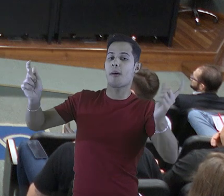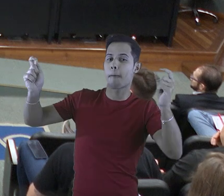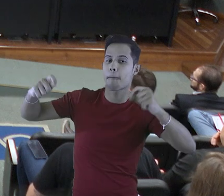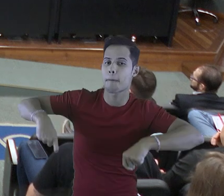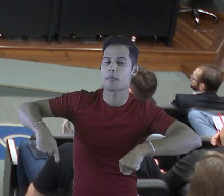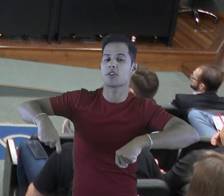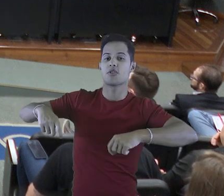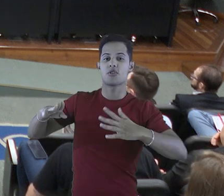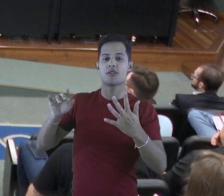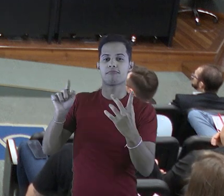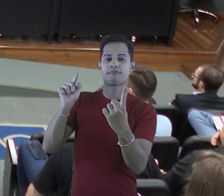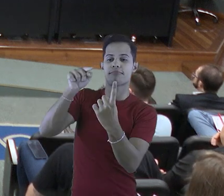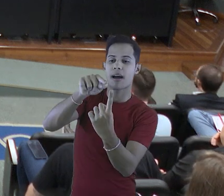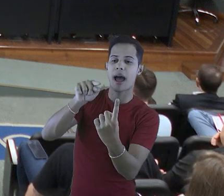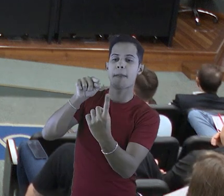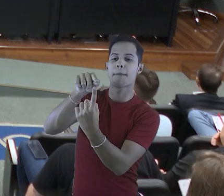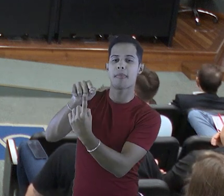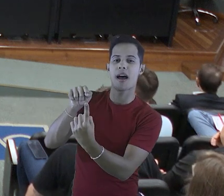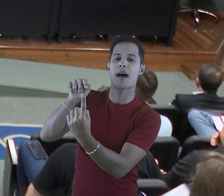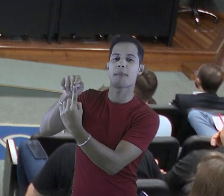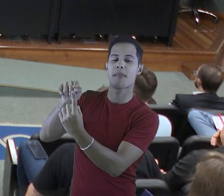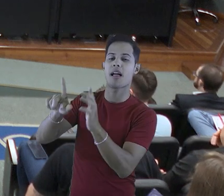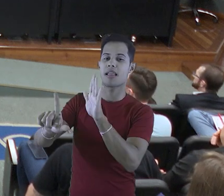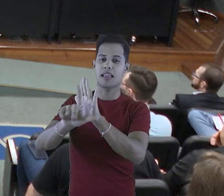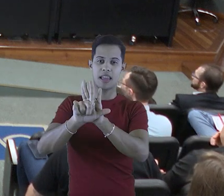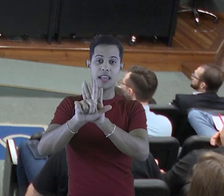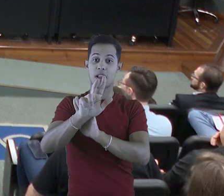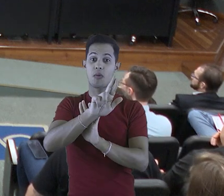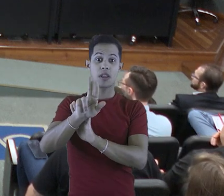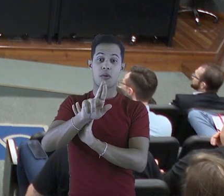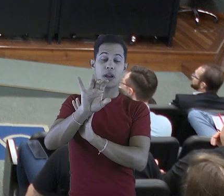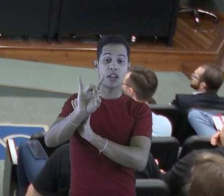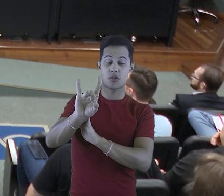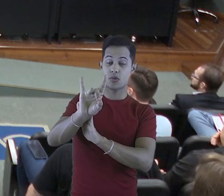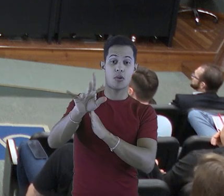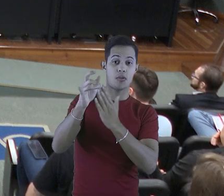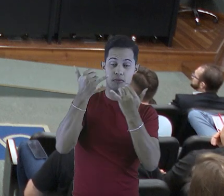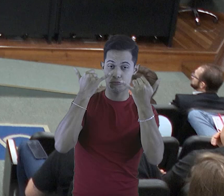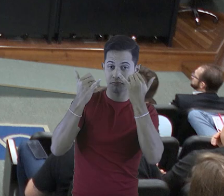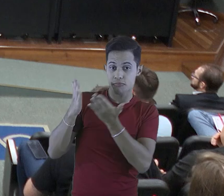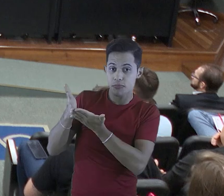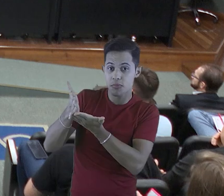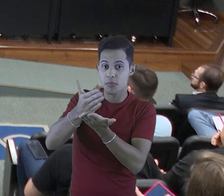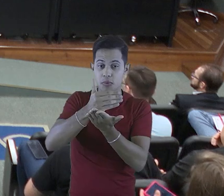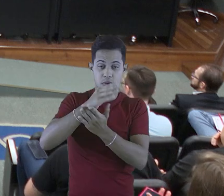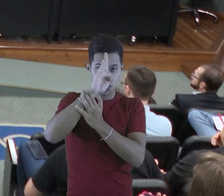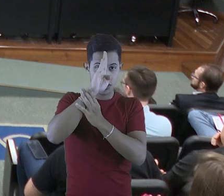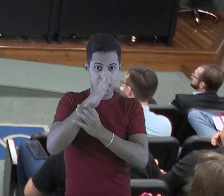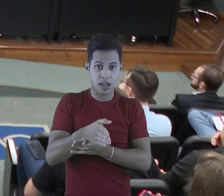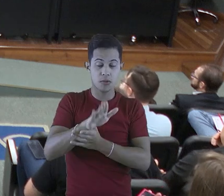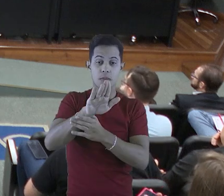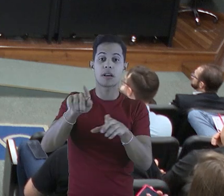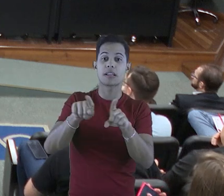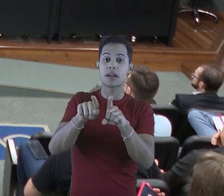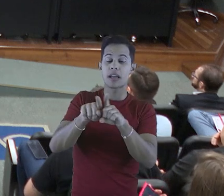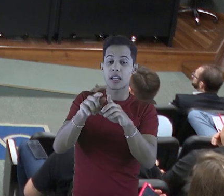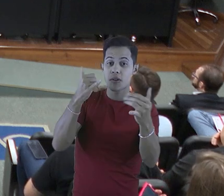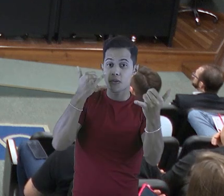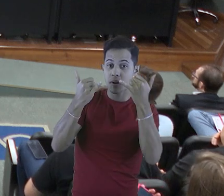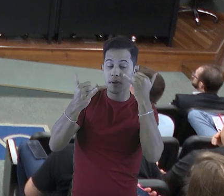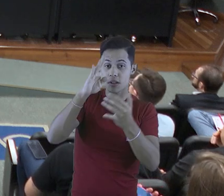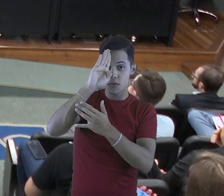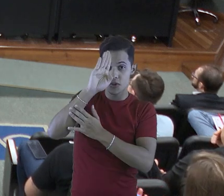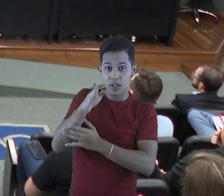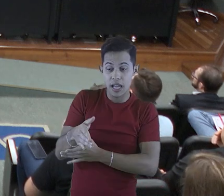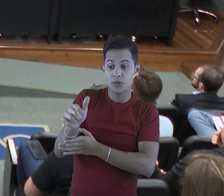dados. Então, os dados protegidos pela lei, eles não são só os dados diretos, mas são também aqueles dados indiretos, opa,